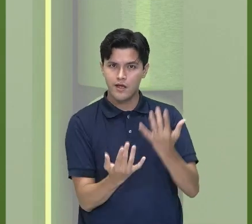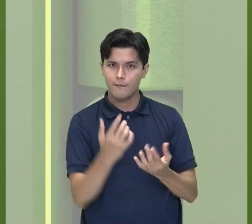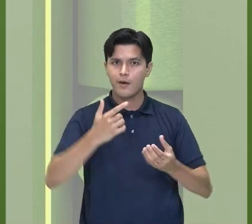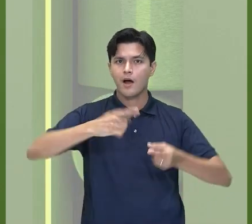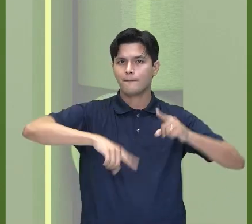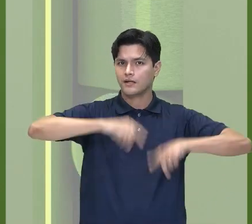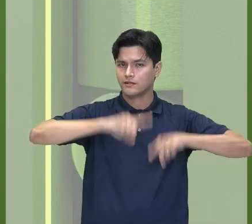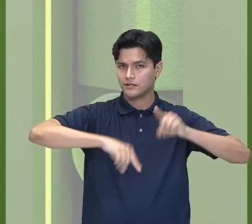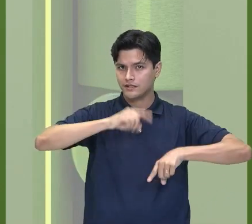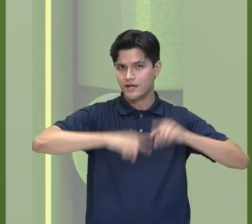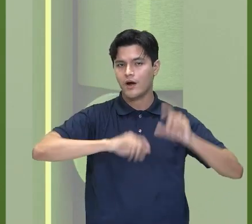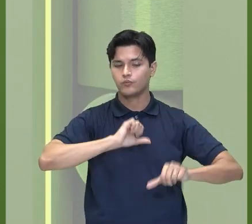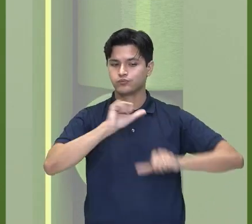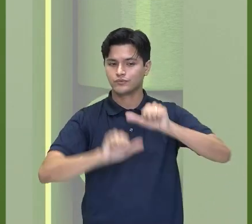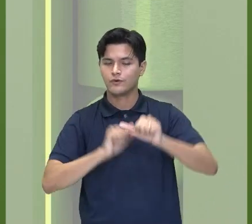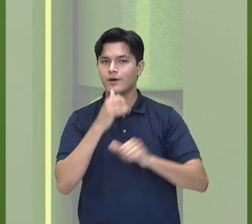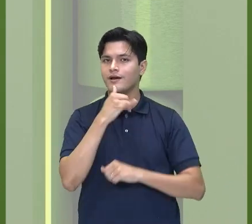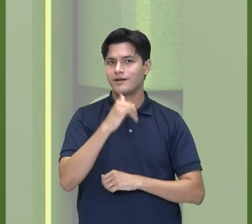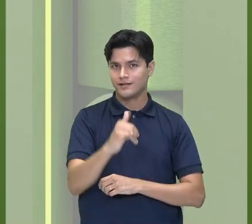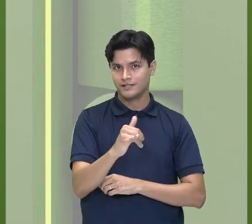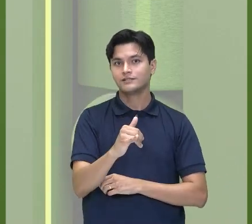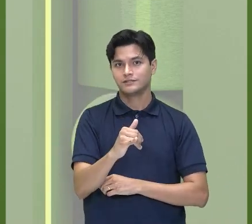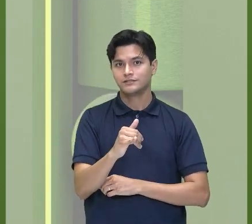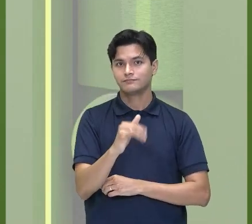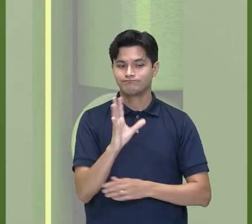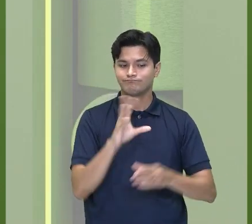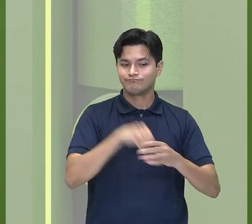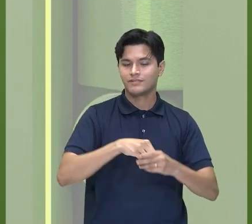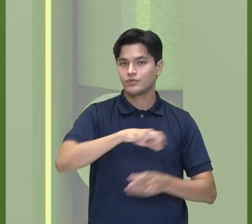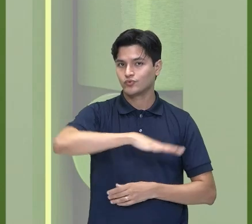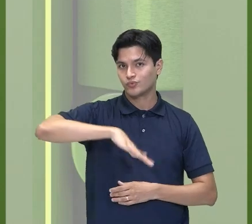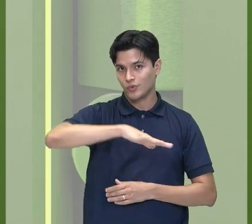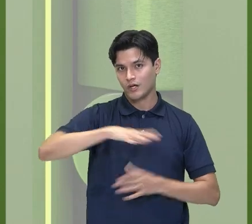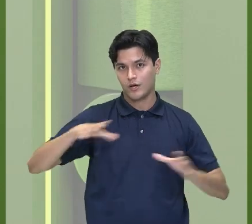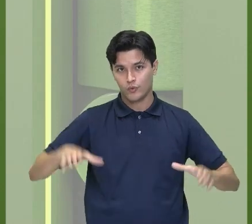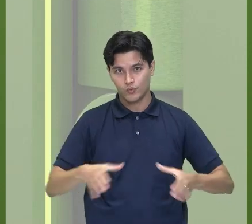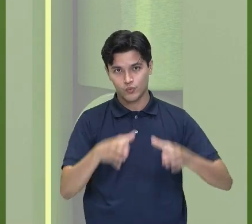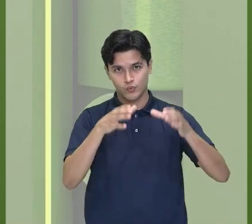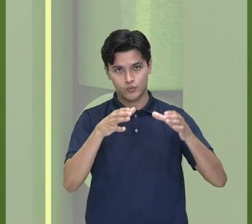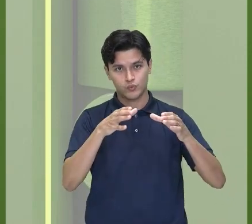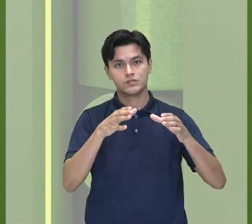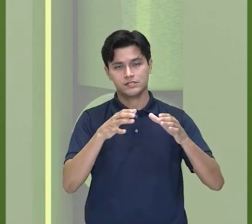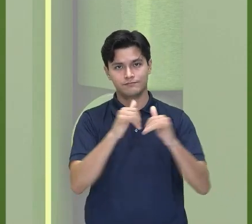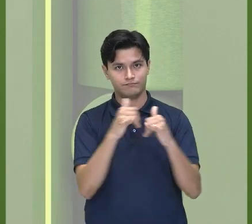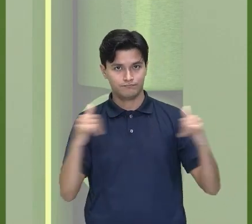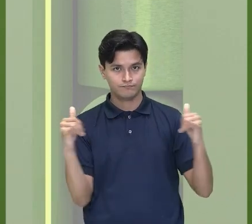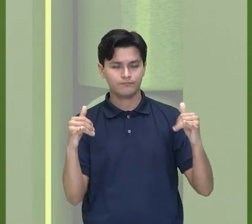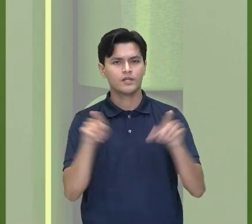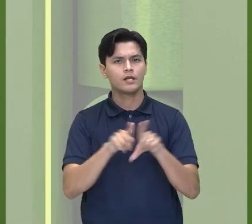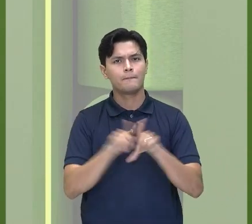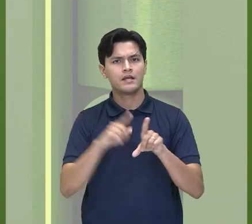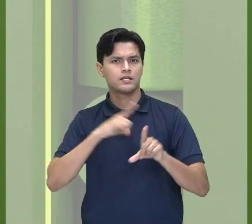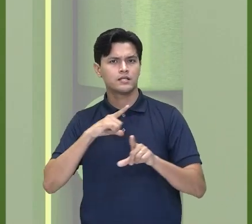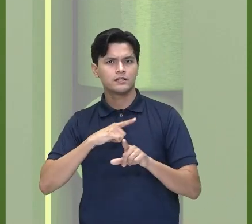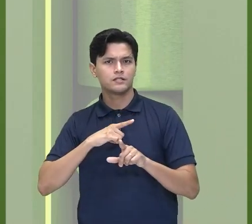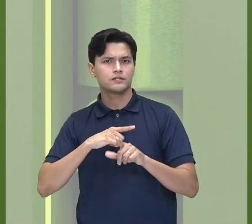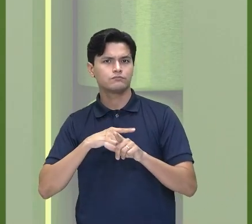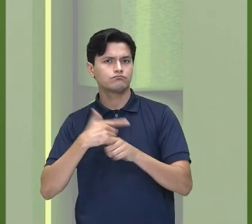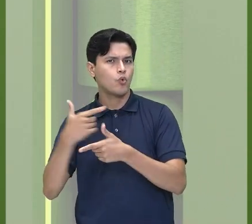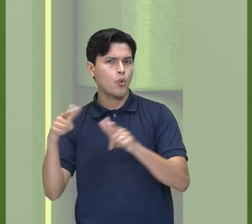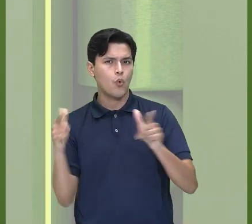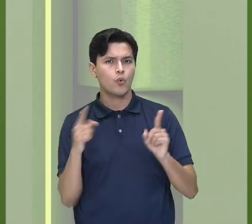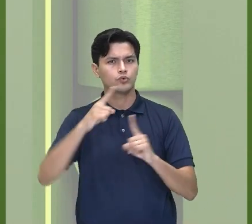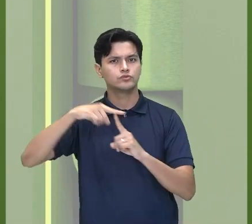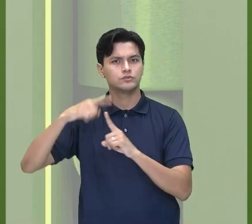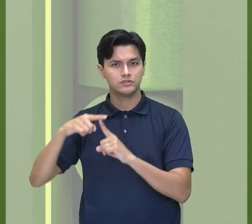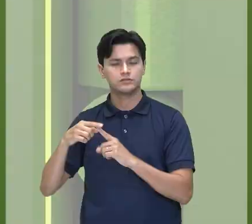usinas termoelétricas. Bom, a gente vai ver que existem outras formas também de fontes de energia não renováveis, e aí a gente traz